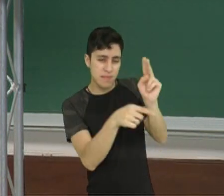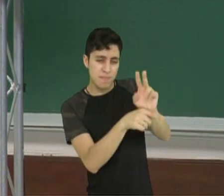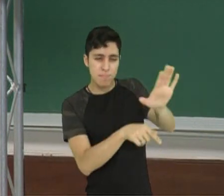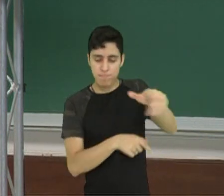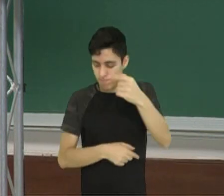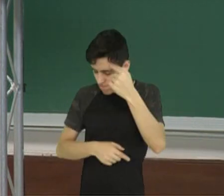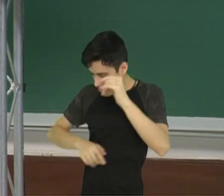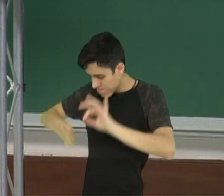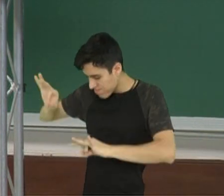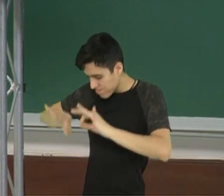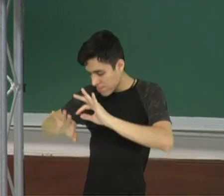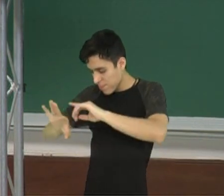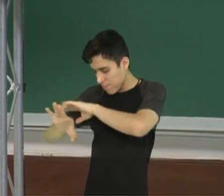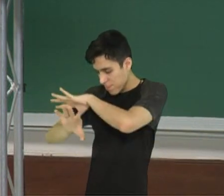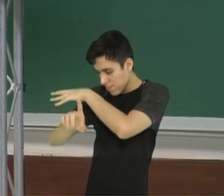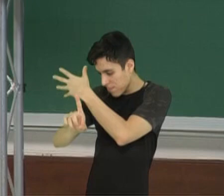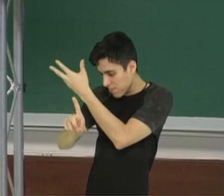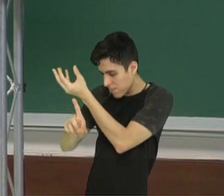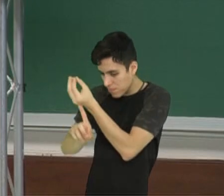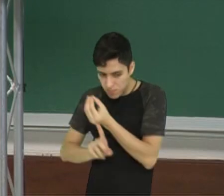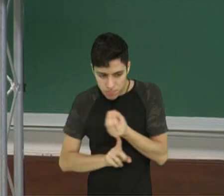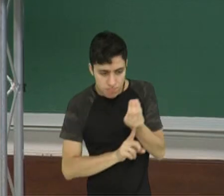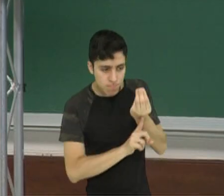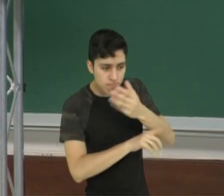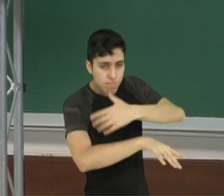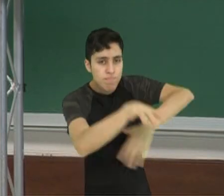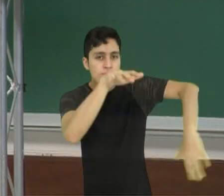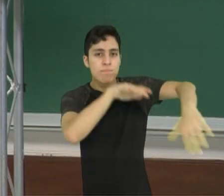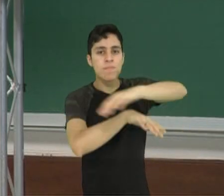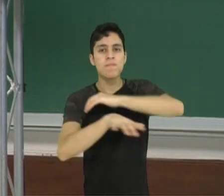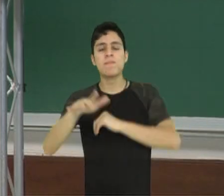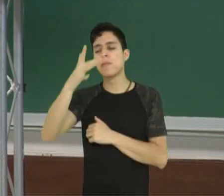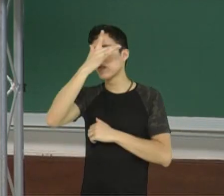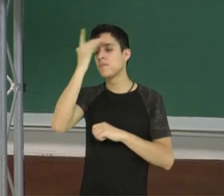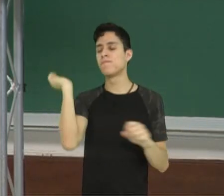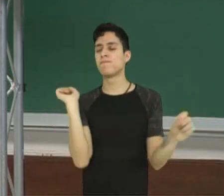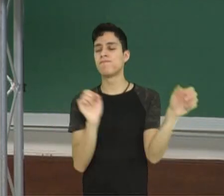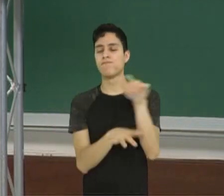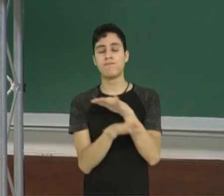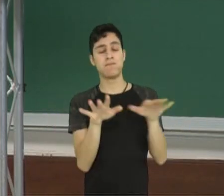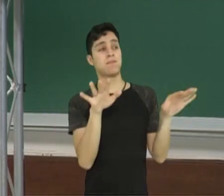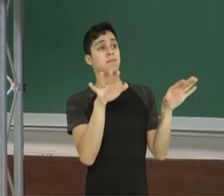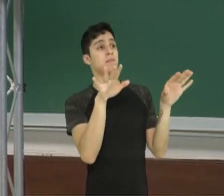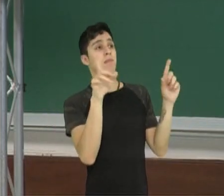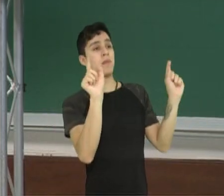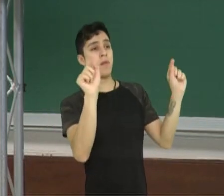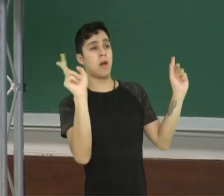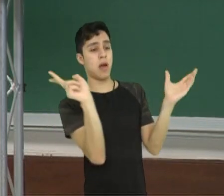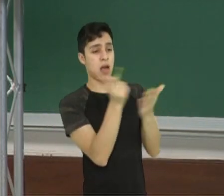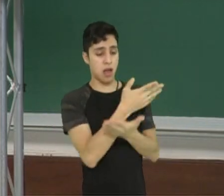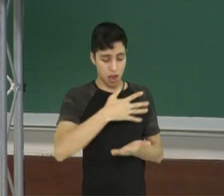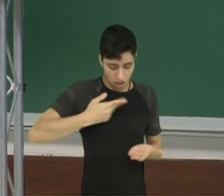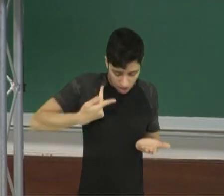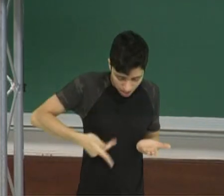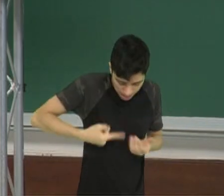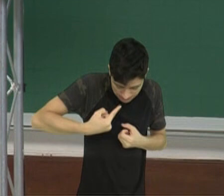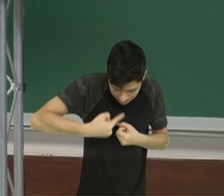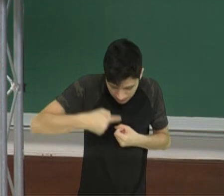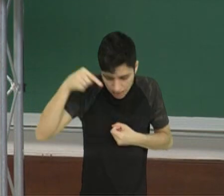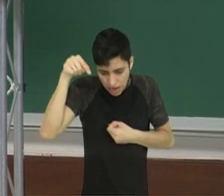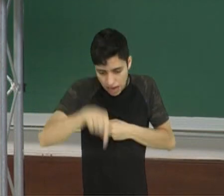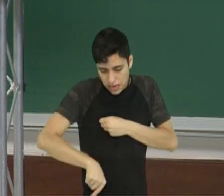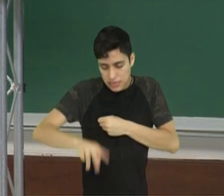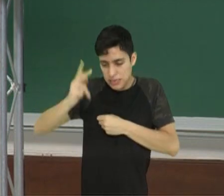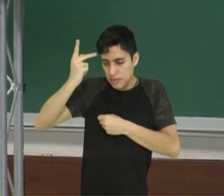criar a sua intervenção artística ali, para que as pessoas olhem, percebam o que está acontecendo, né, com a sua cidade, com o seu estado,